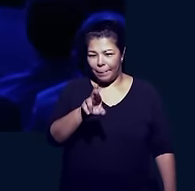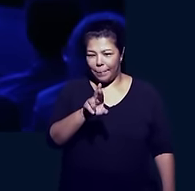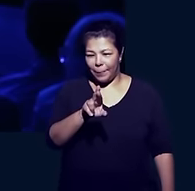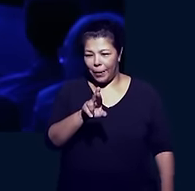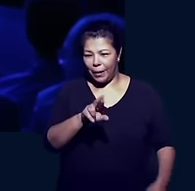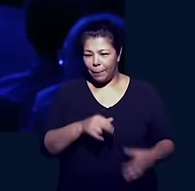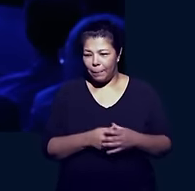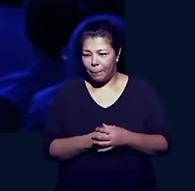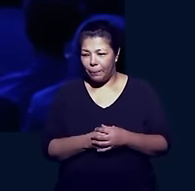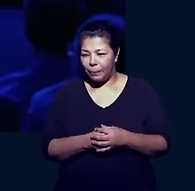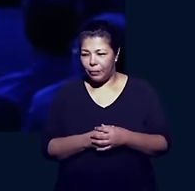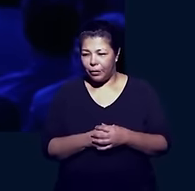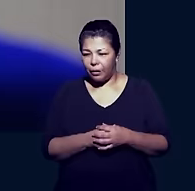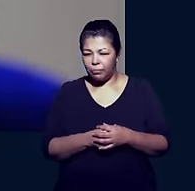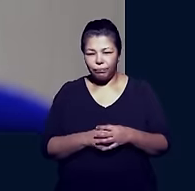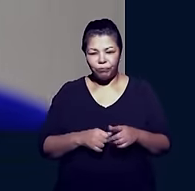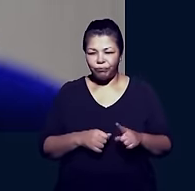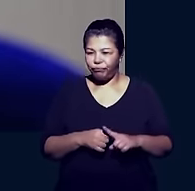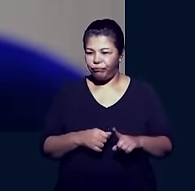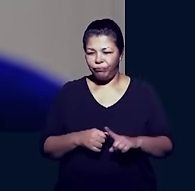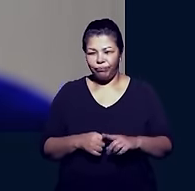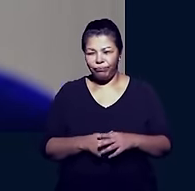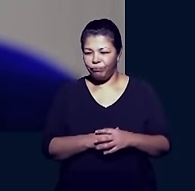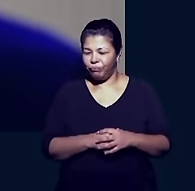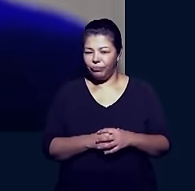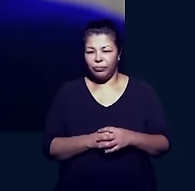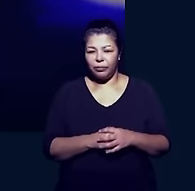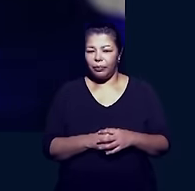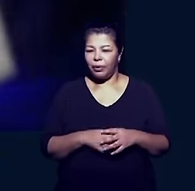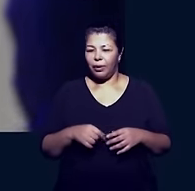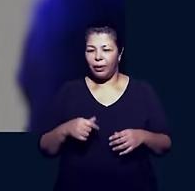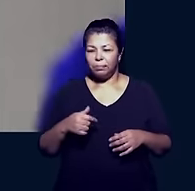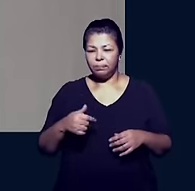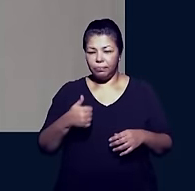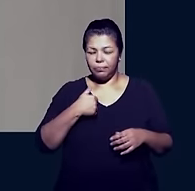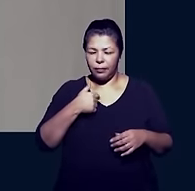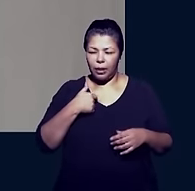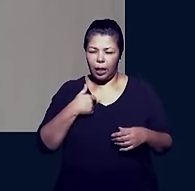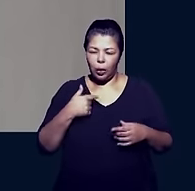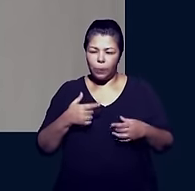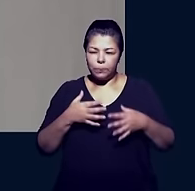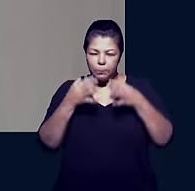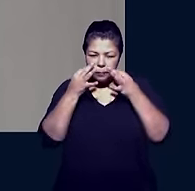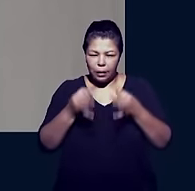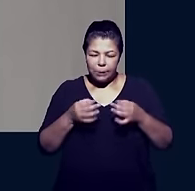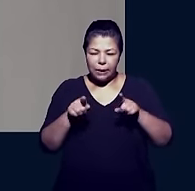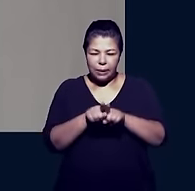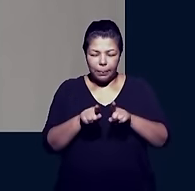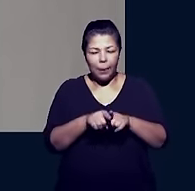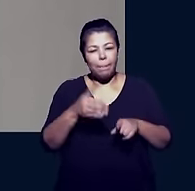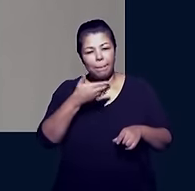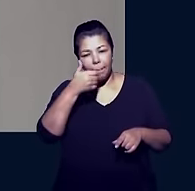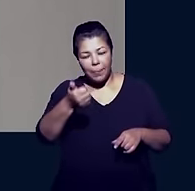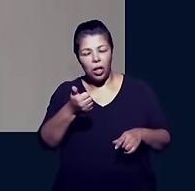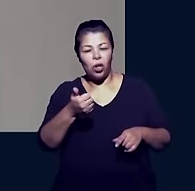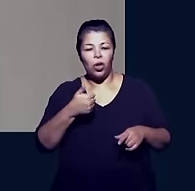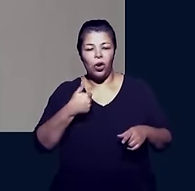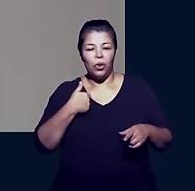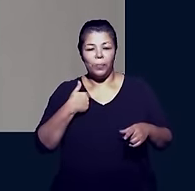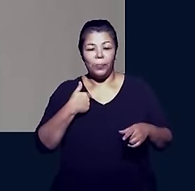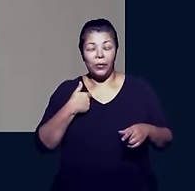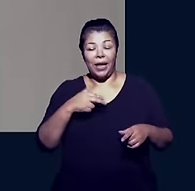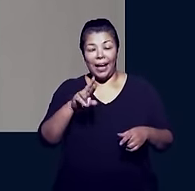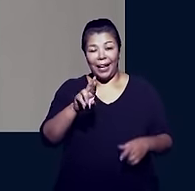final do nosso do nosso painel queria falar com vocês é justamente disso preferência fluxo eh renda fixa ou